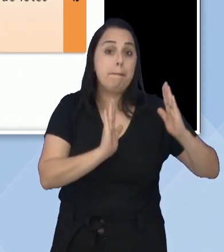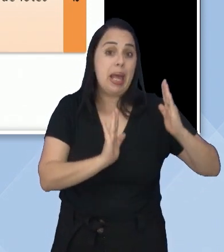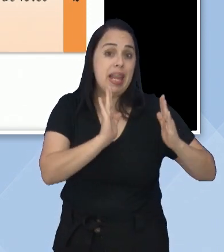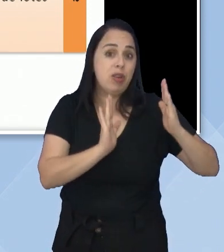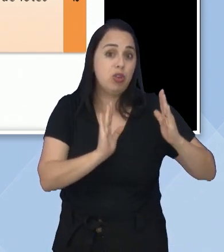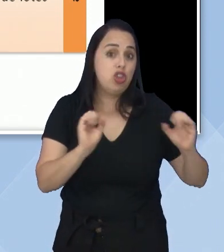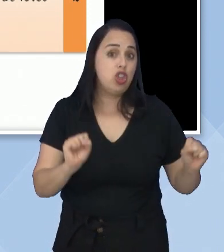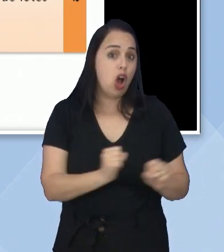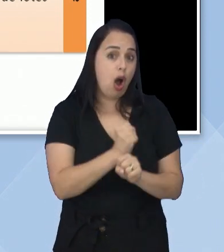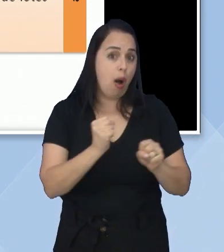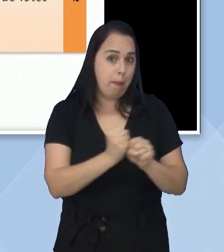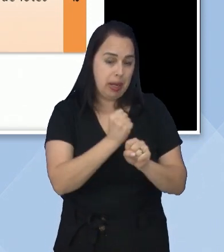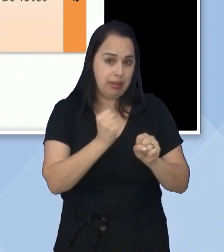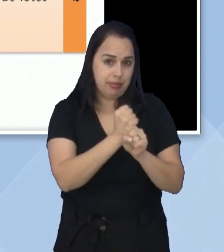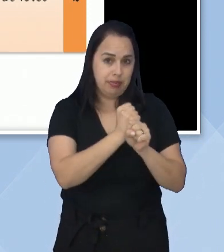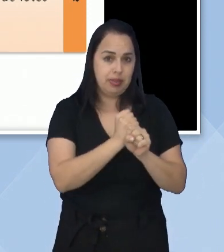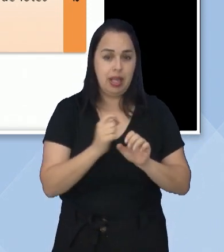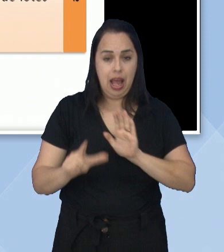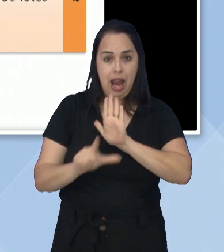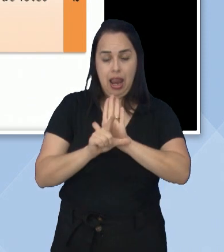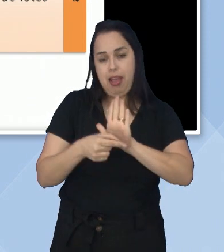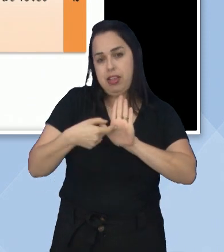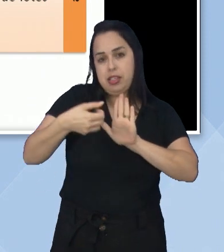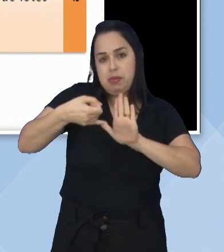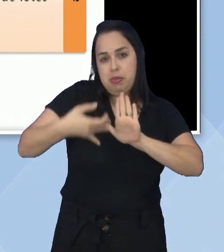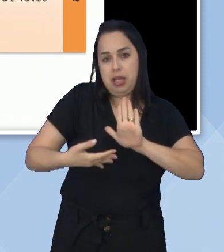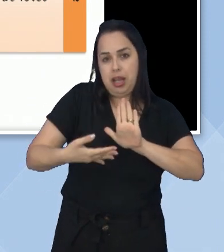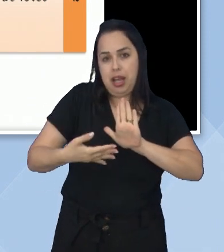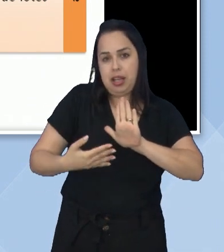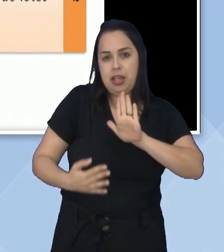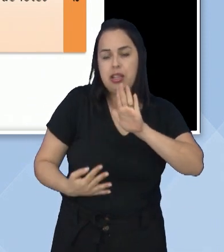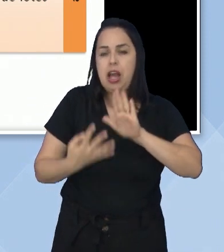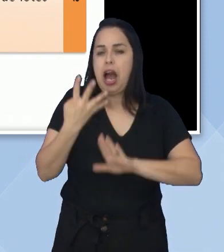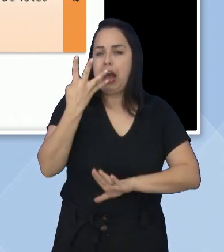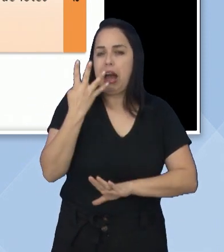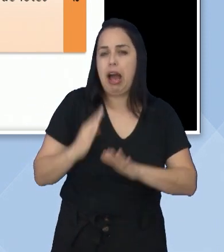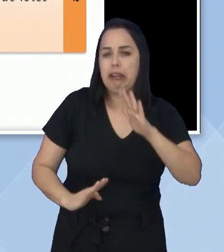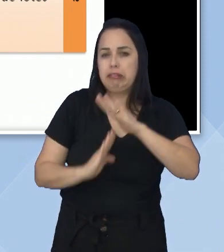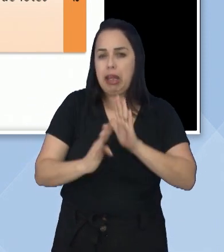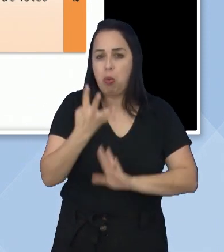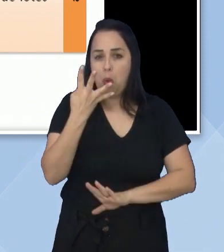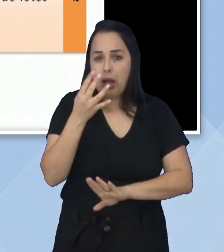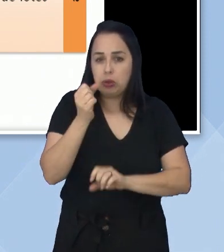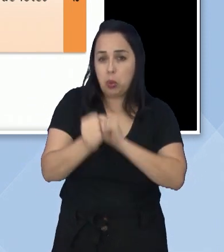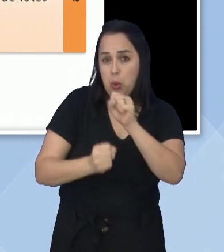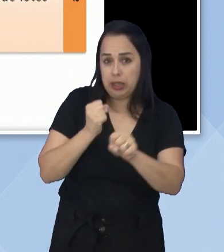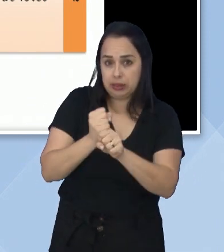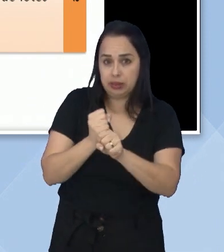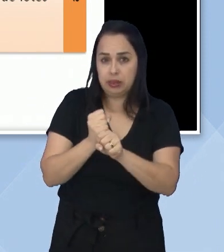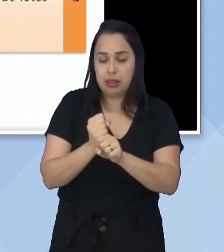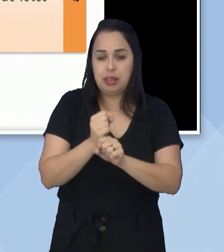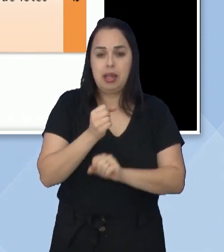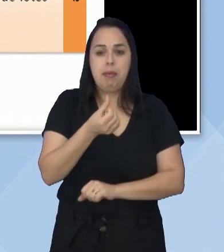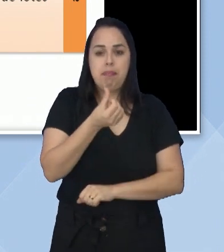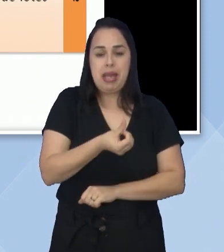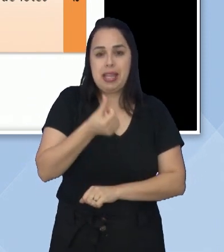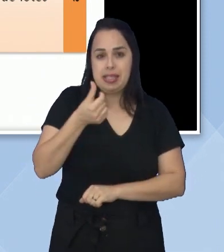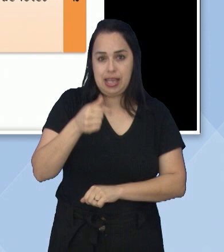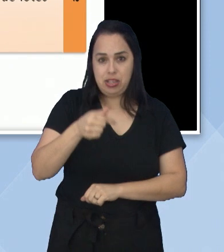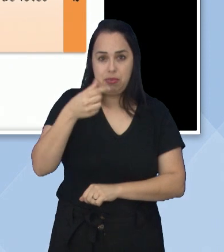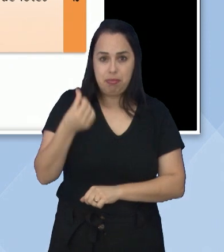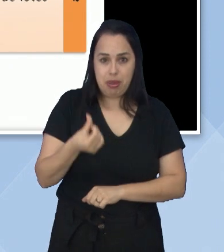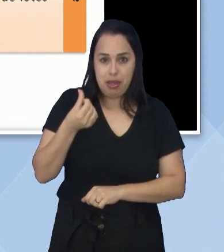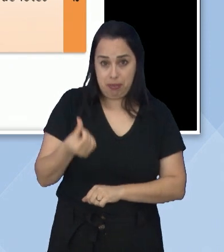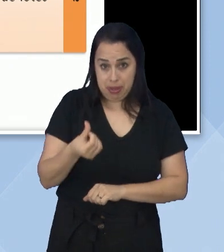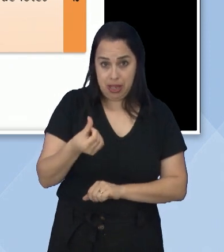obras do loteamento a nossa lei falava que o prazo de obras loteamento São quatro anos assim como a lei federal só que a 6766 que a lei federal